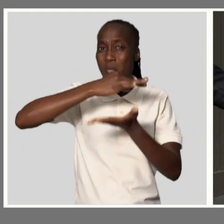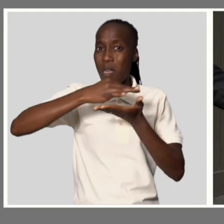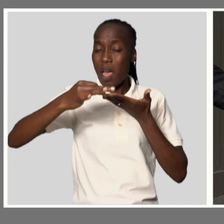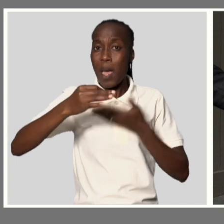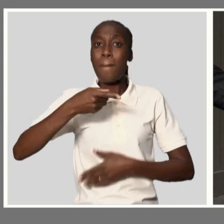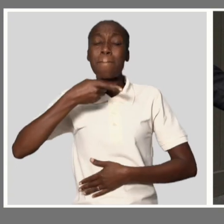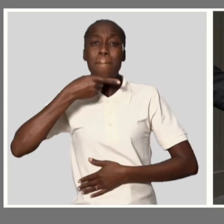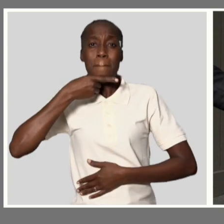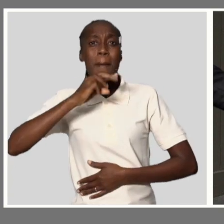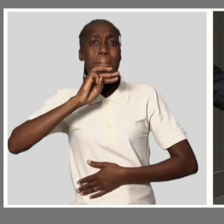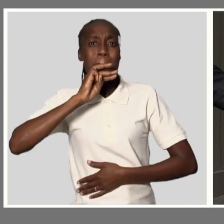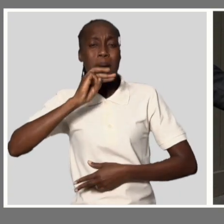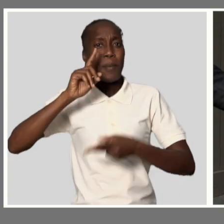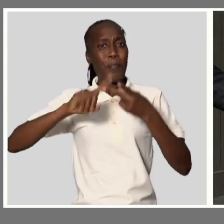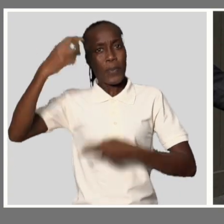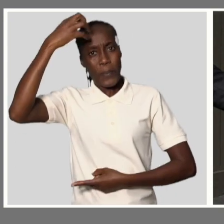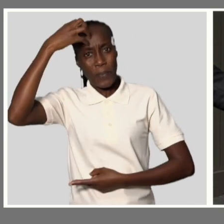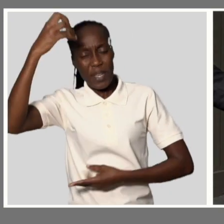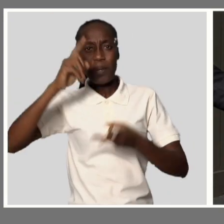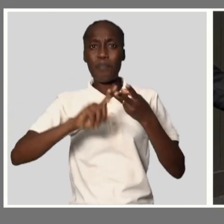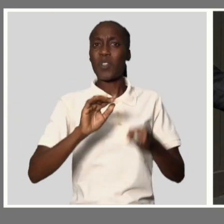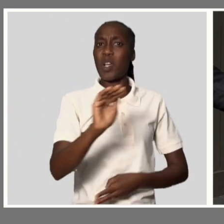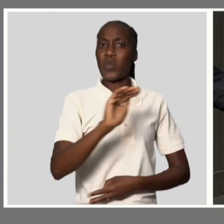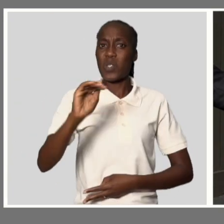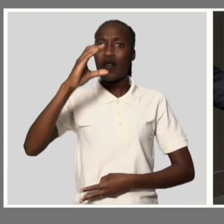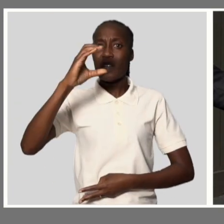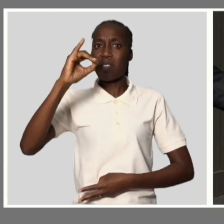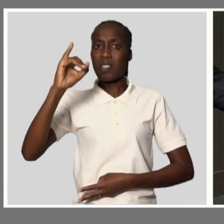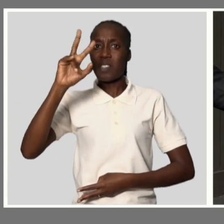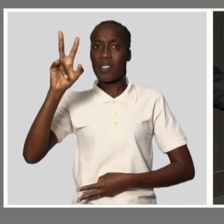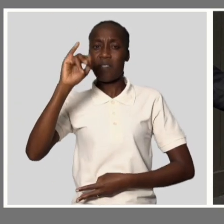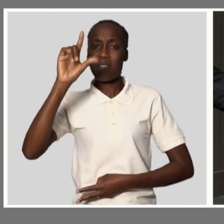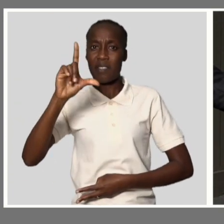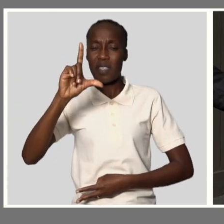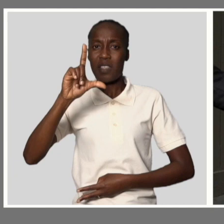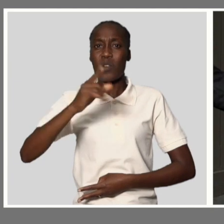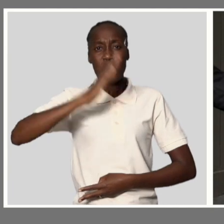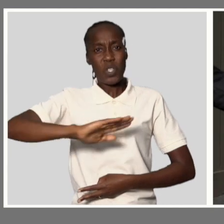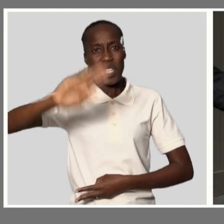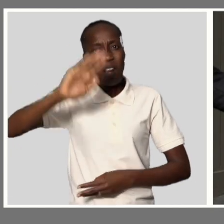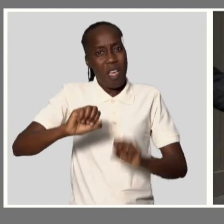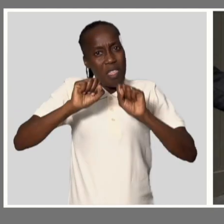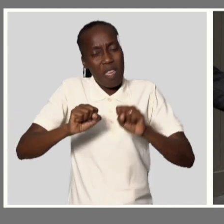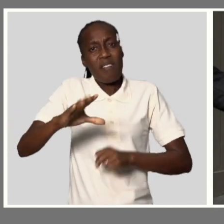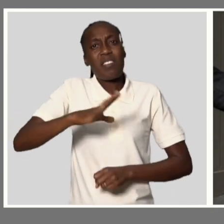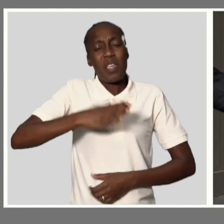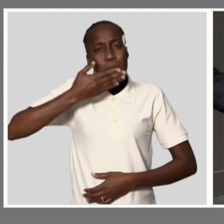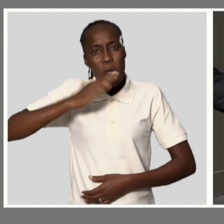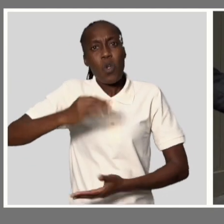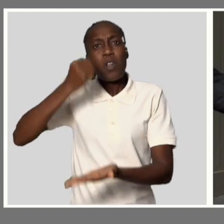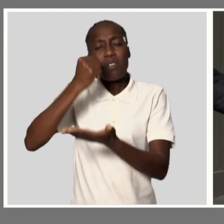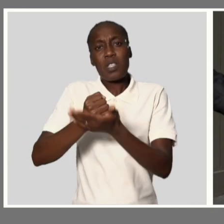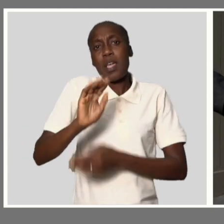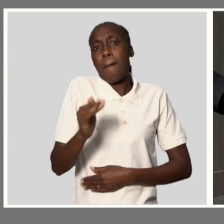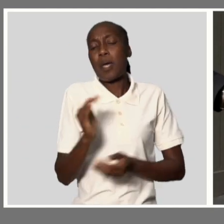permita que os pais, o governo, a sociedade civil no geral, tome melhores